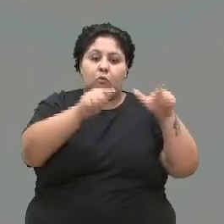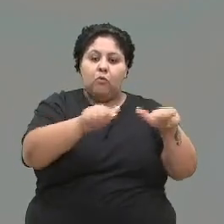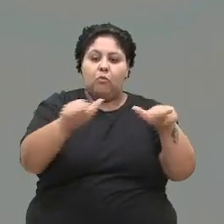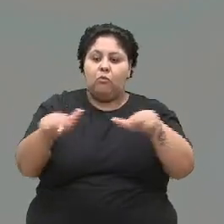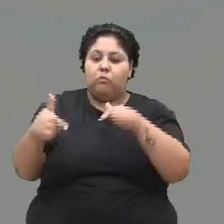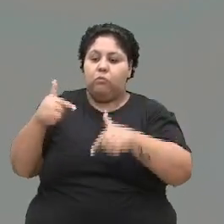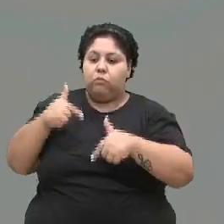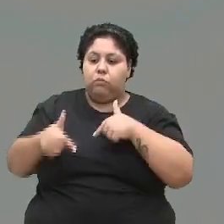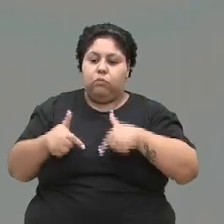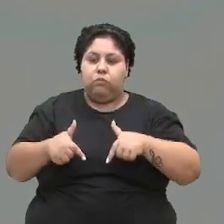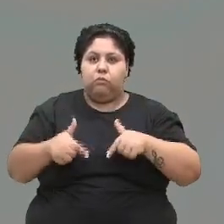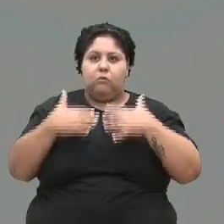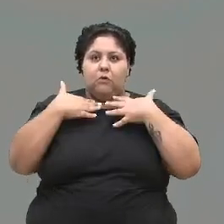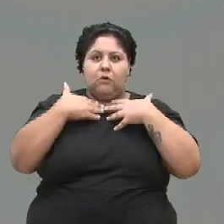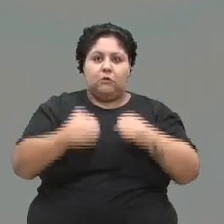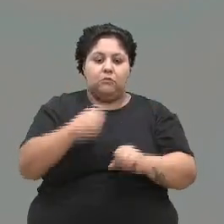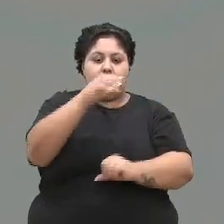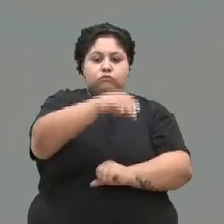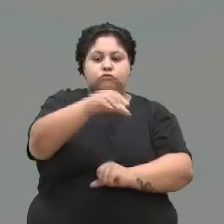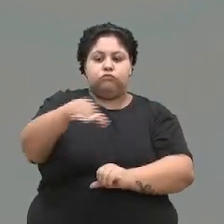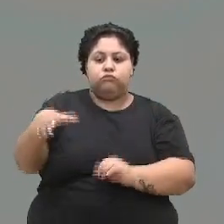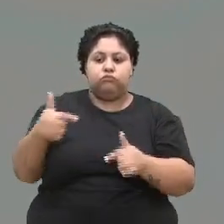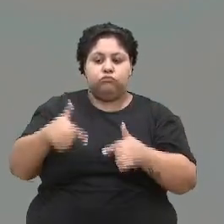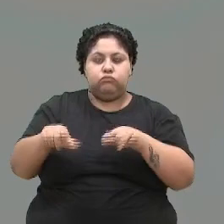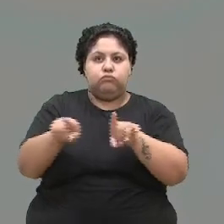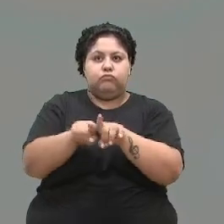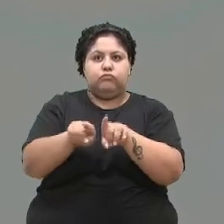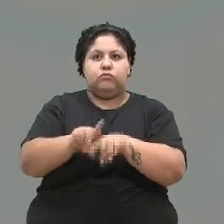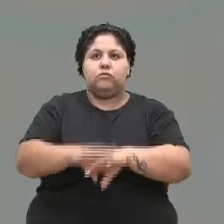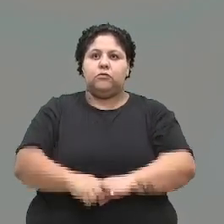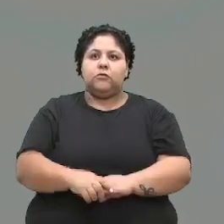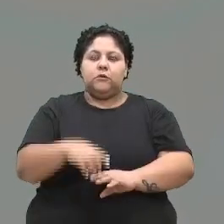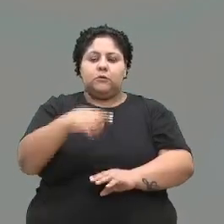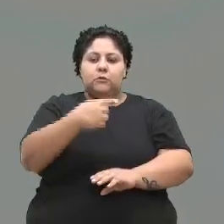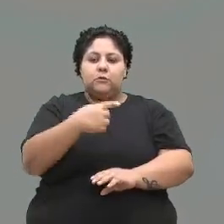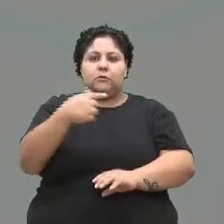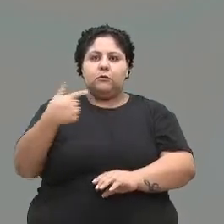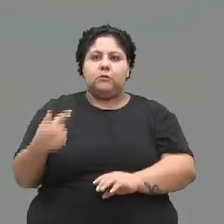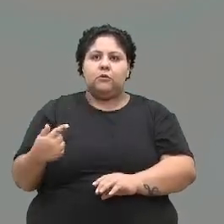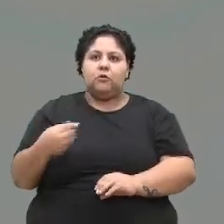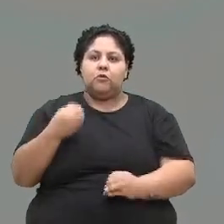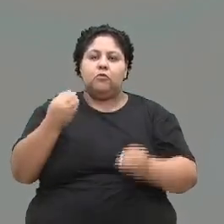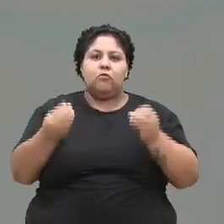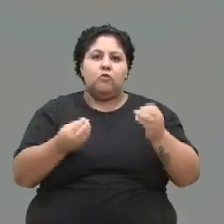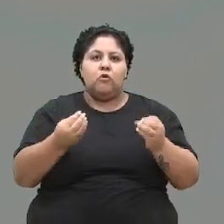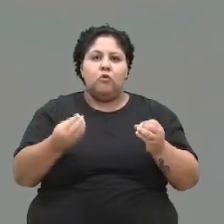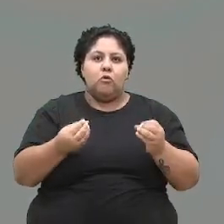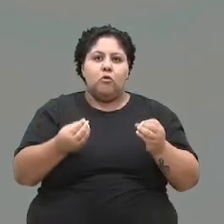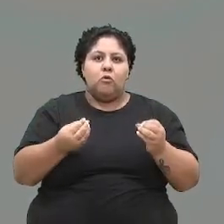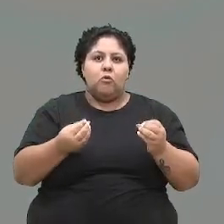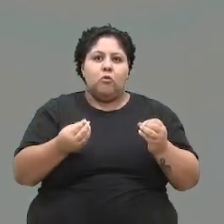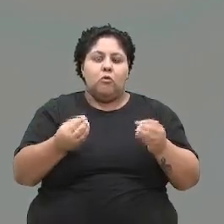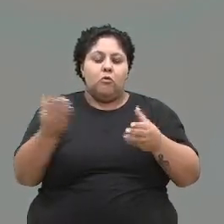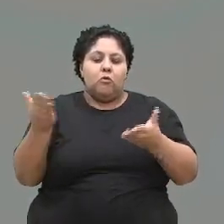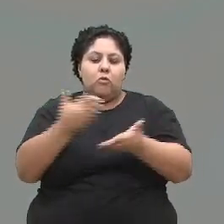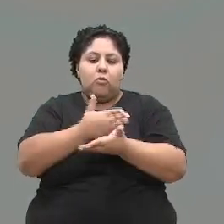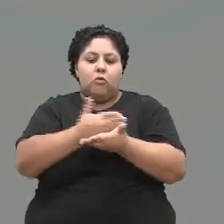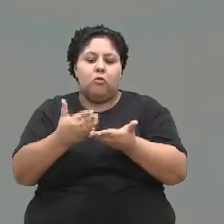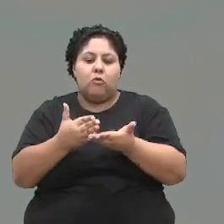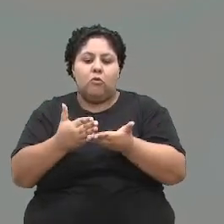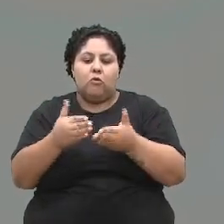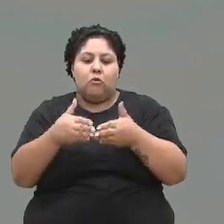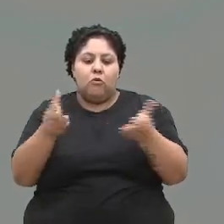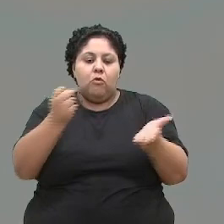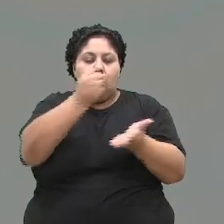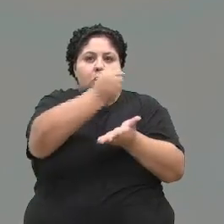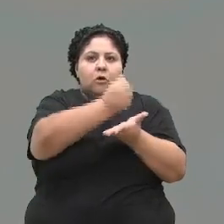atuação, secretarias, setores e função. 17. Qual a previsão de abertura de concursos para professores